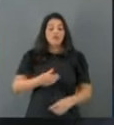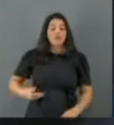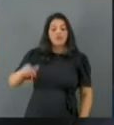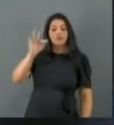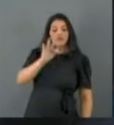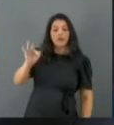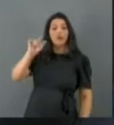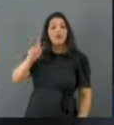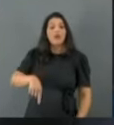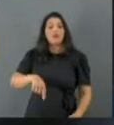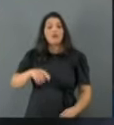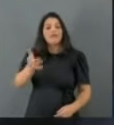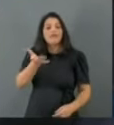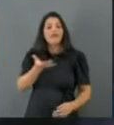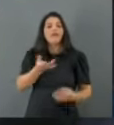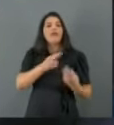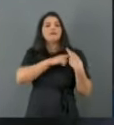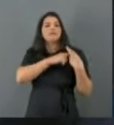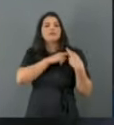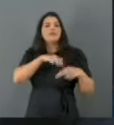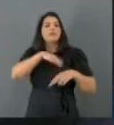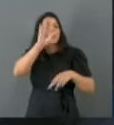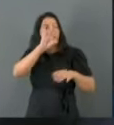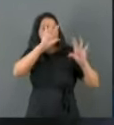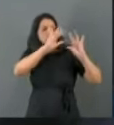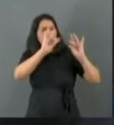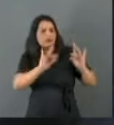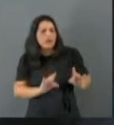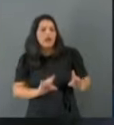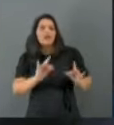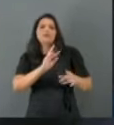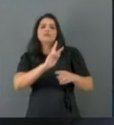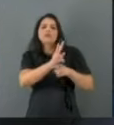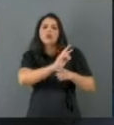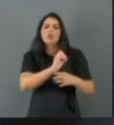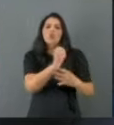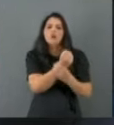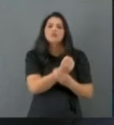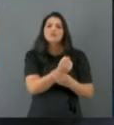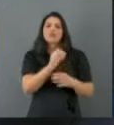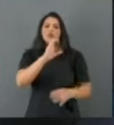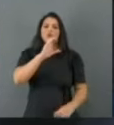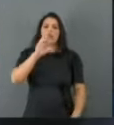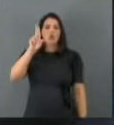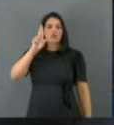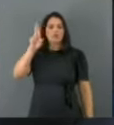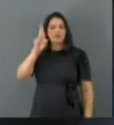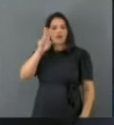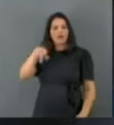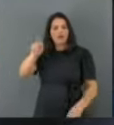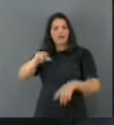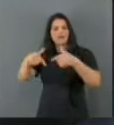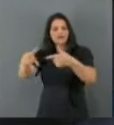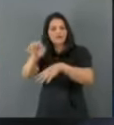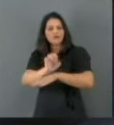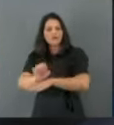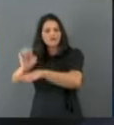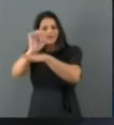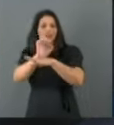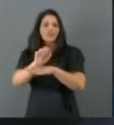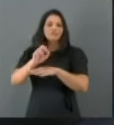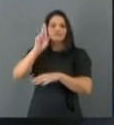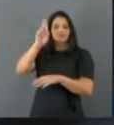atribuições mais amplas na segurança pública e coordenar a ação dos demais estados, dos demais,